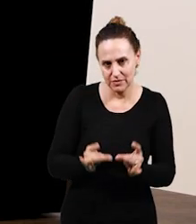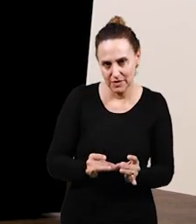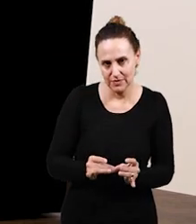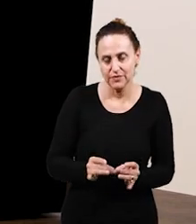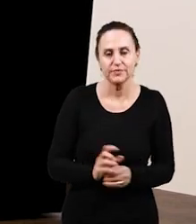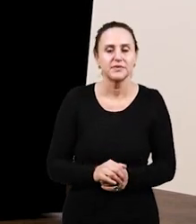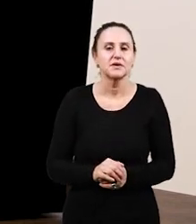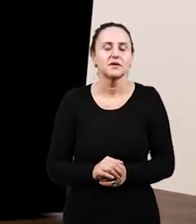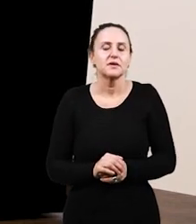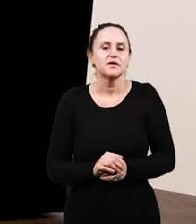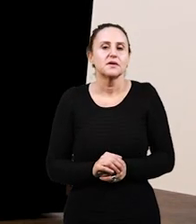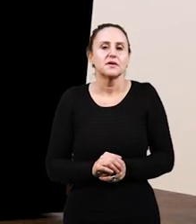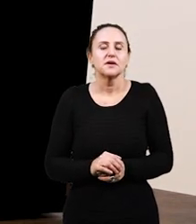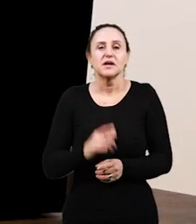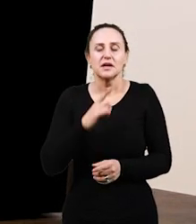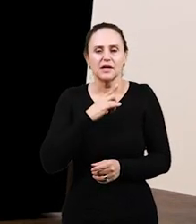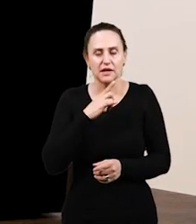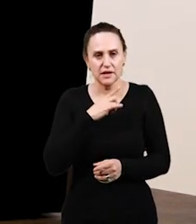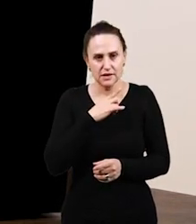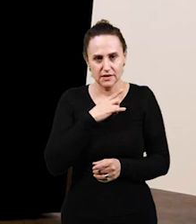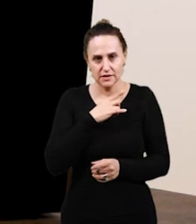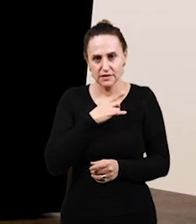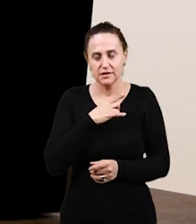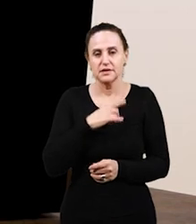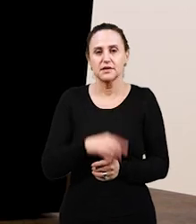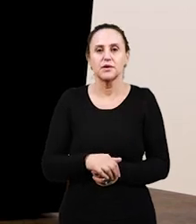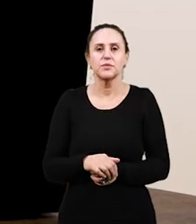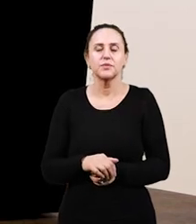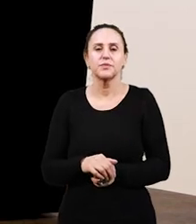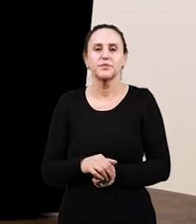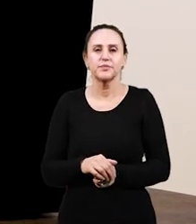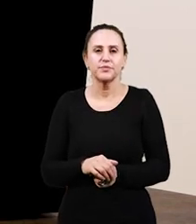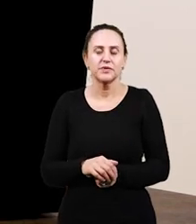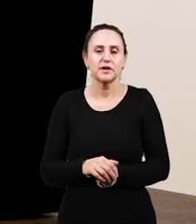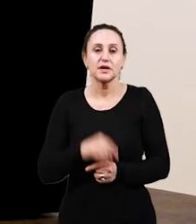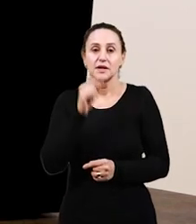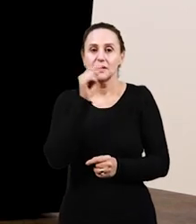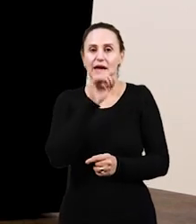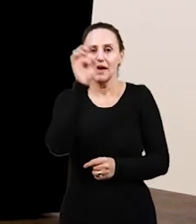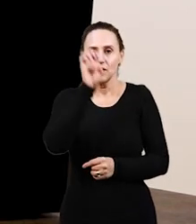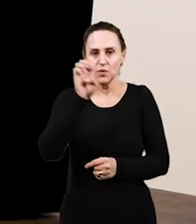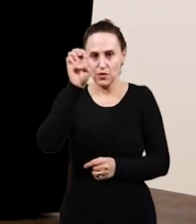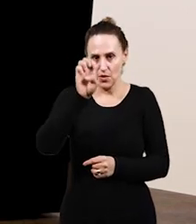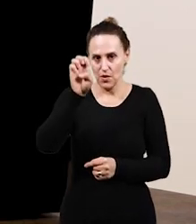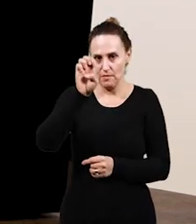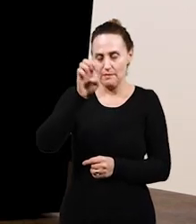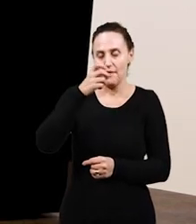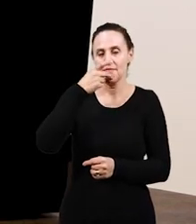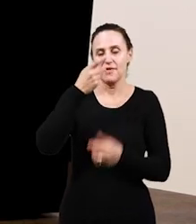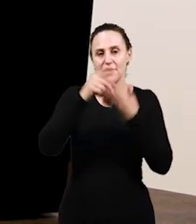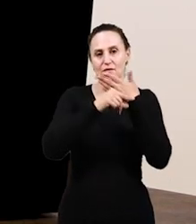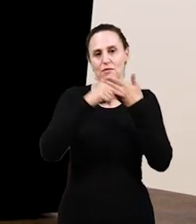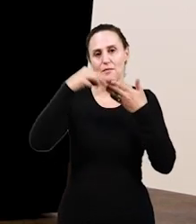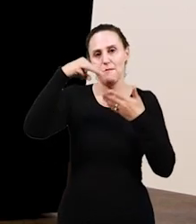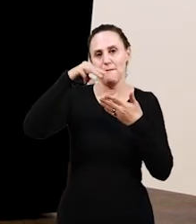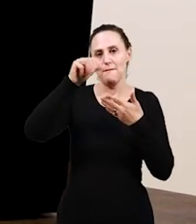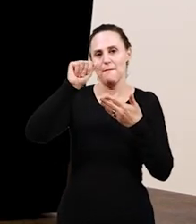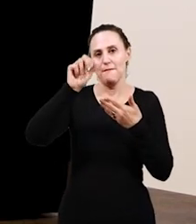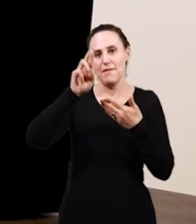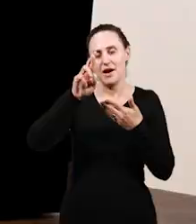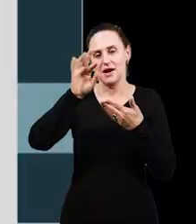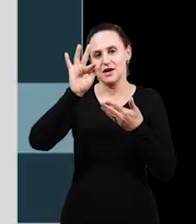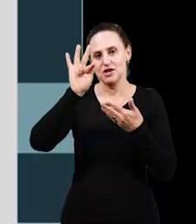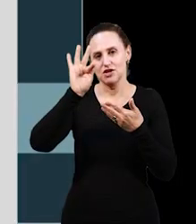Europa ou Martinez francês né e nos Estados Unidos a gente tem então como principal funcionalista ao